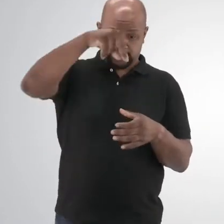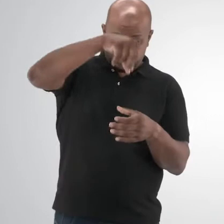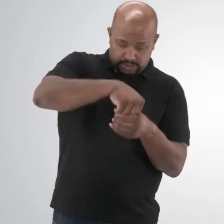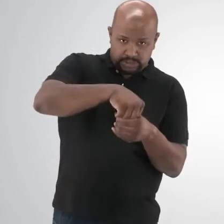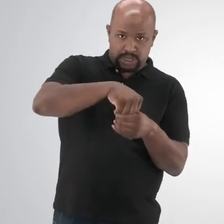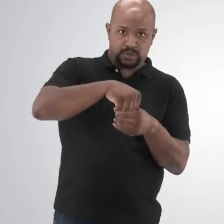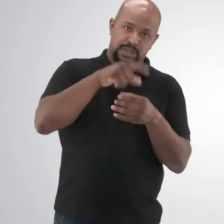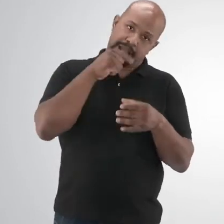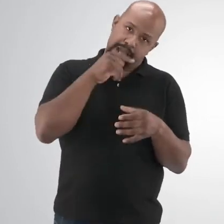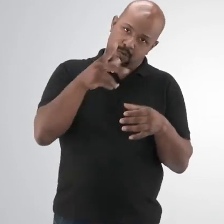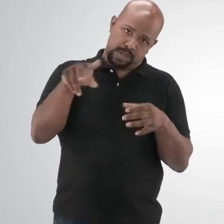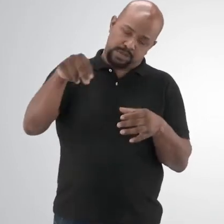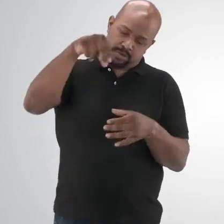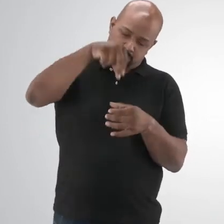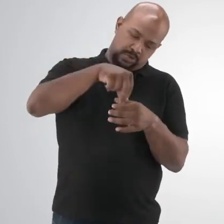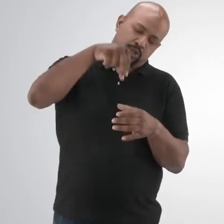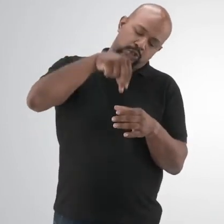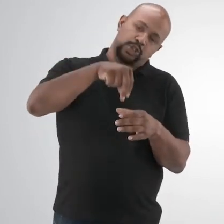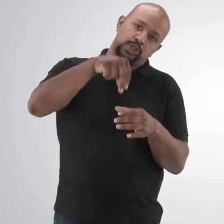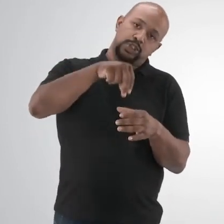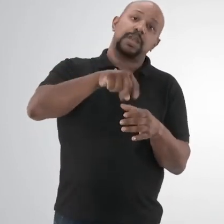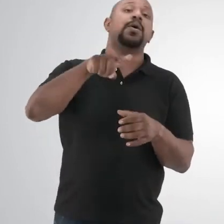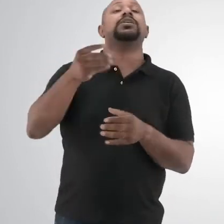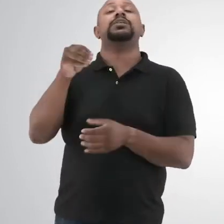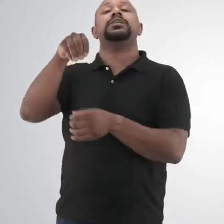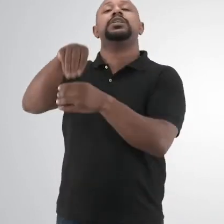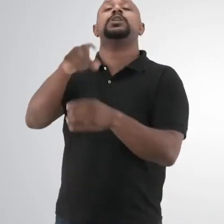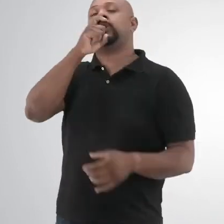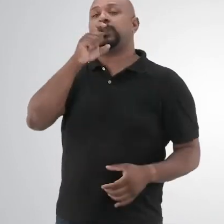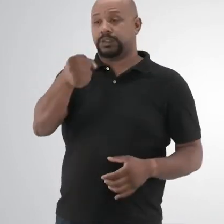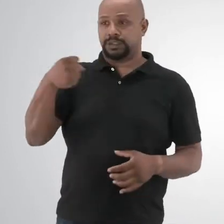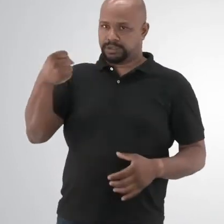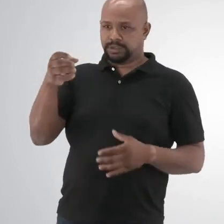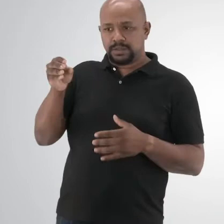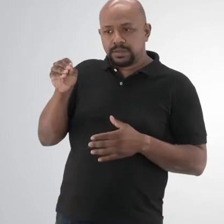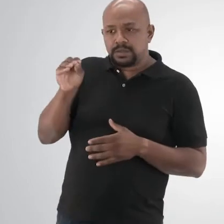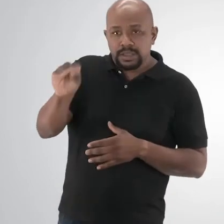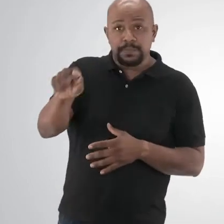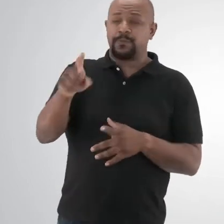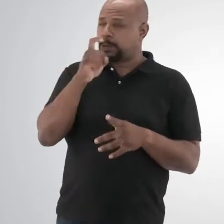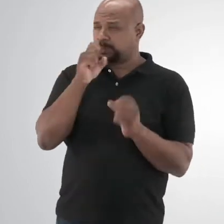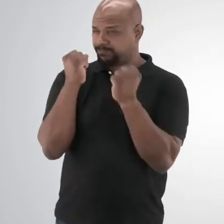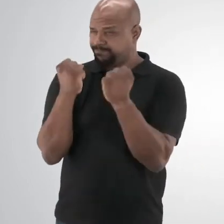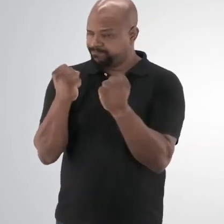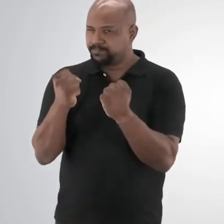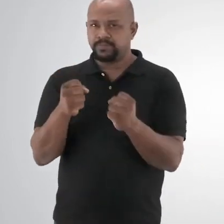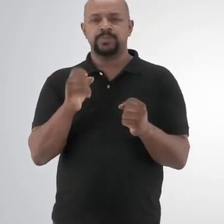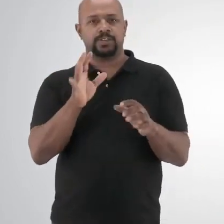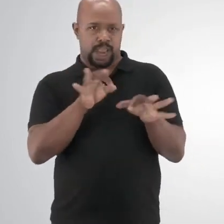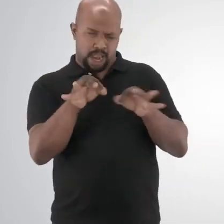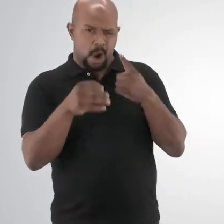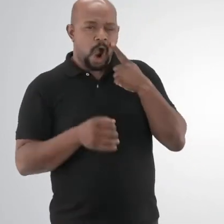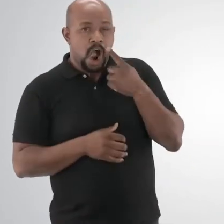dois sachês dentro da água, tá? E vai colocar dentro da geladeira para ele ficar bem geladinho, tá? Mostra um Ó,